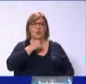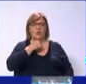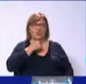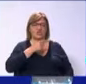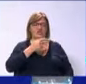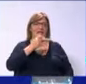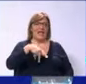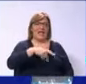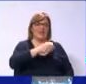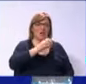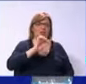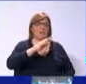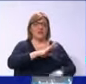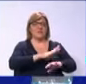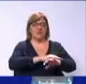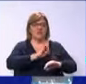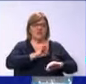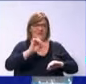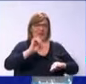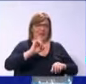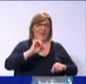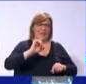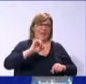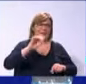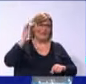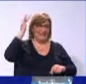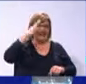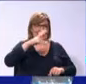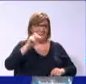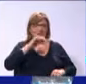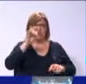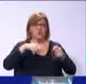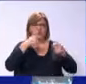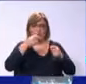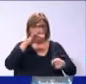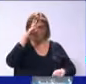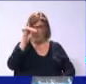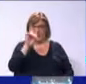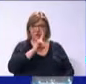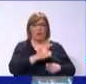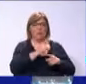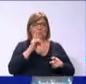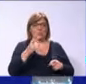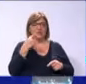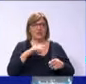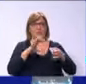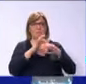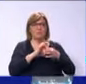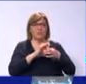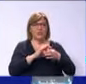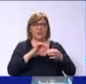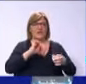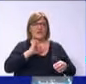salvador iniciou santa claro se o google e alma foi transmitido que não negocia com o sporting braga por ter compromisso com os